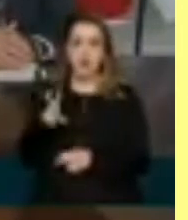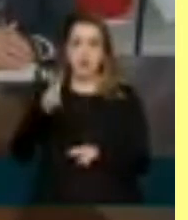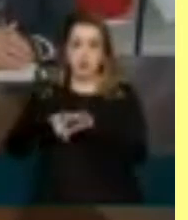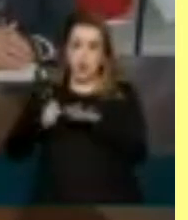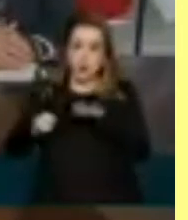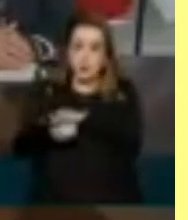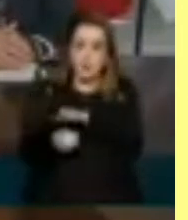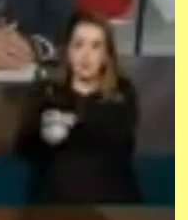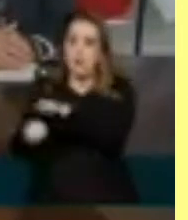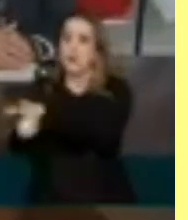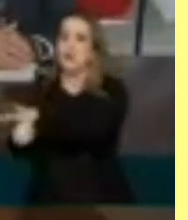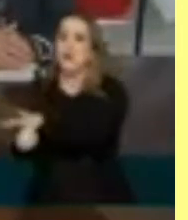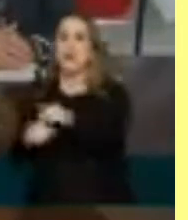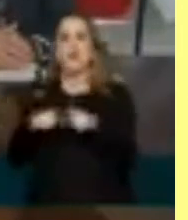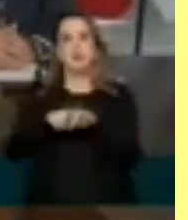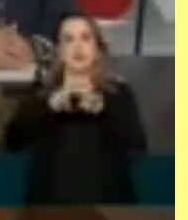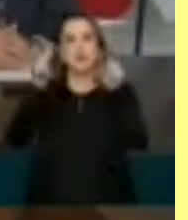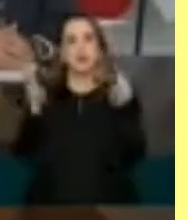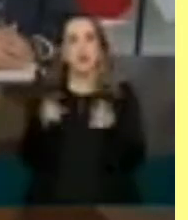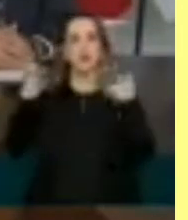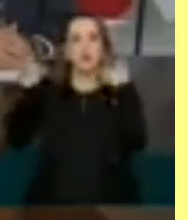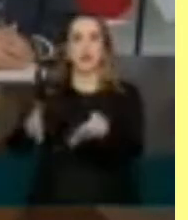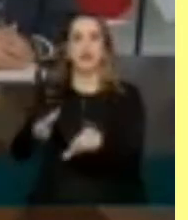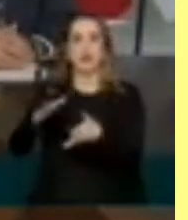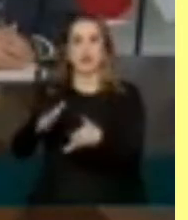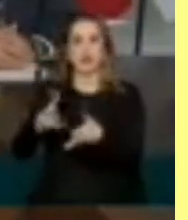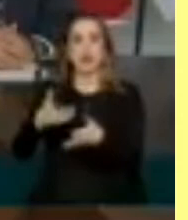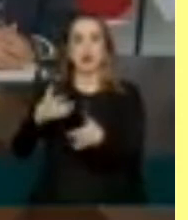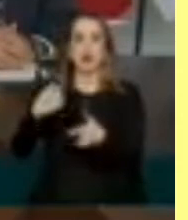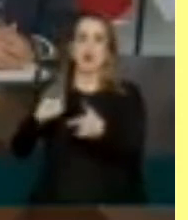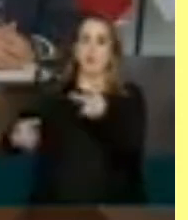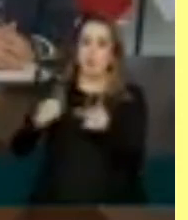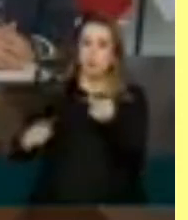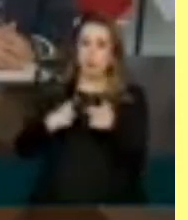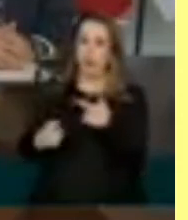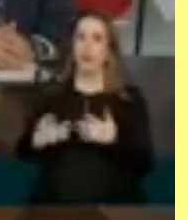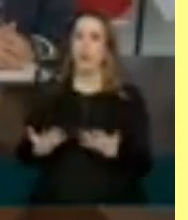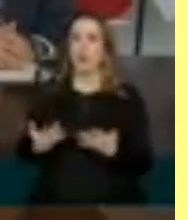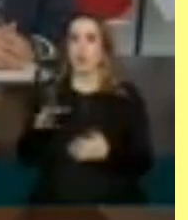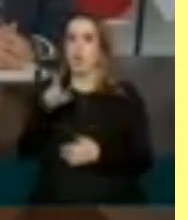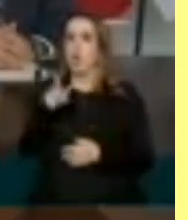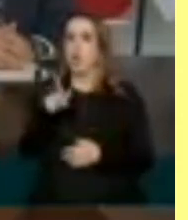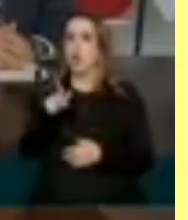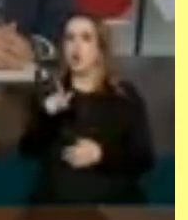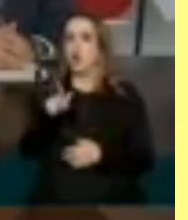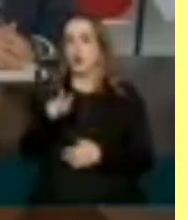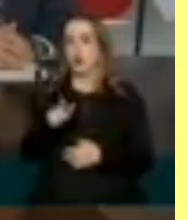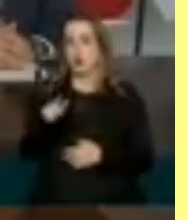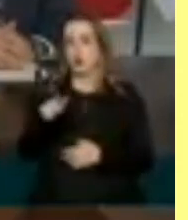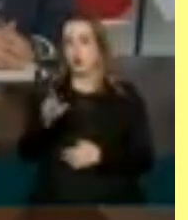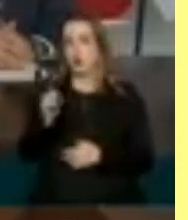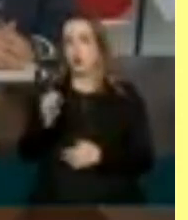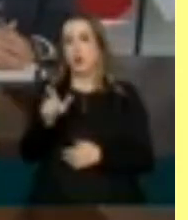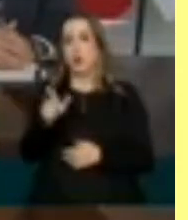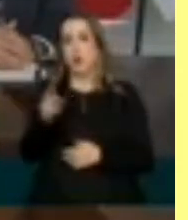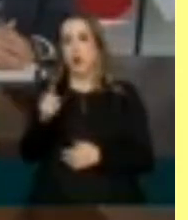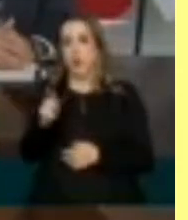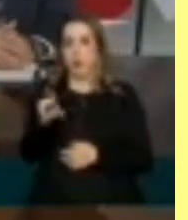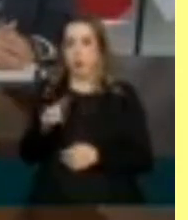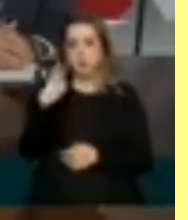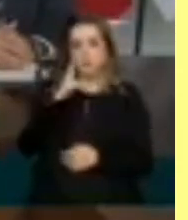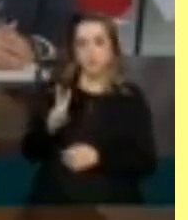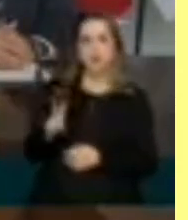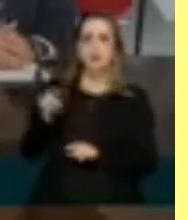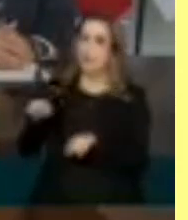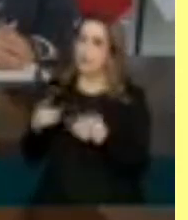presas sob a alegação de participação em golpe, que nos parece totalmente descabida. Esperamos